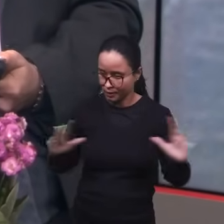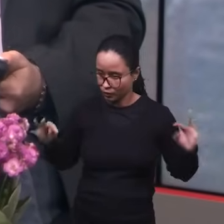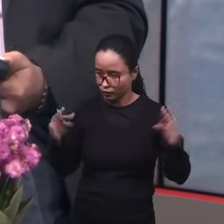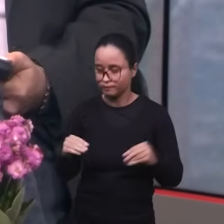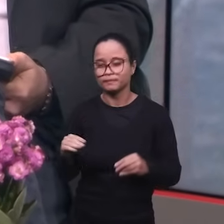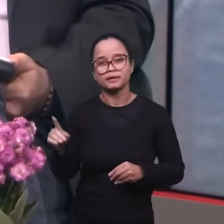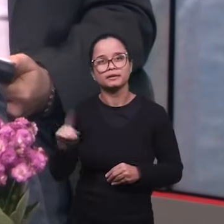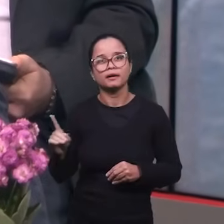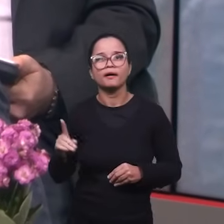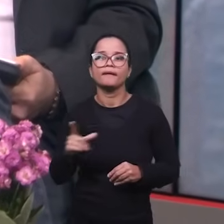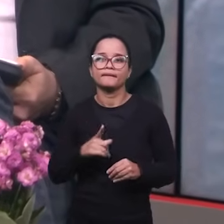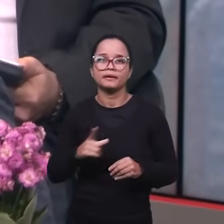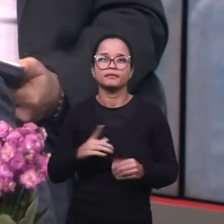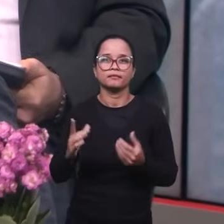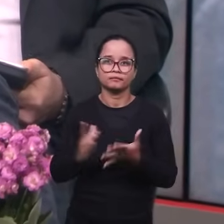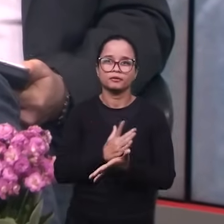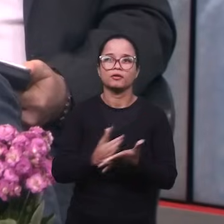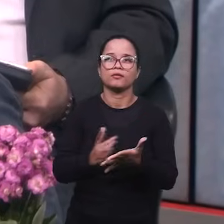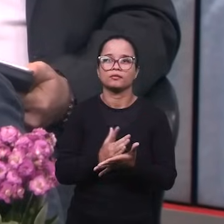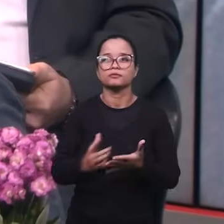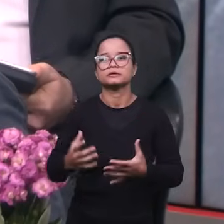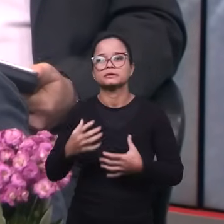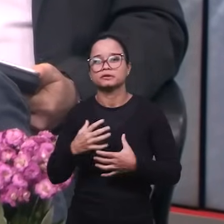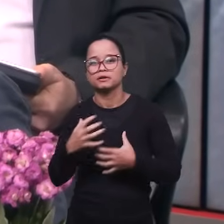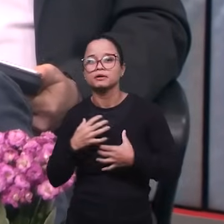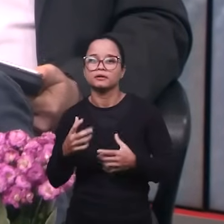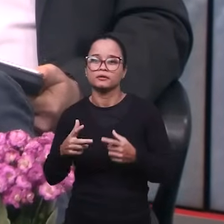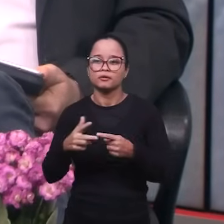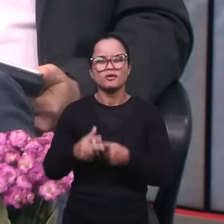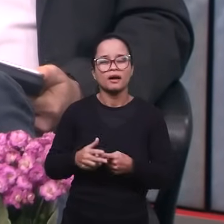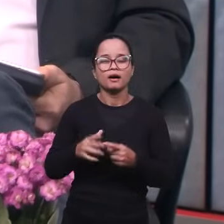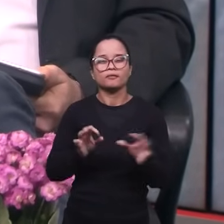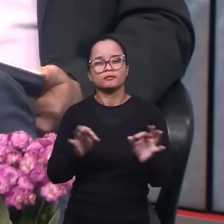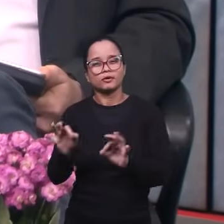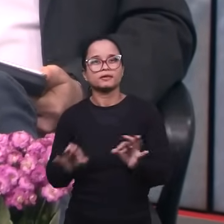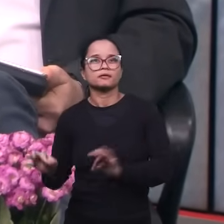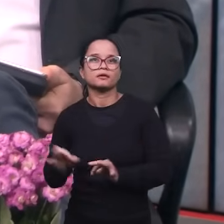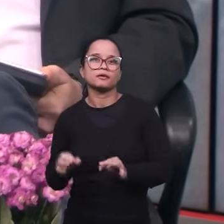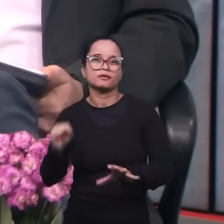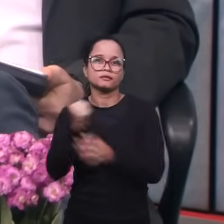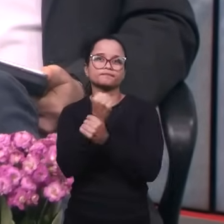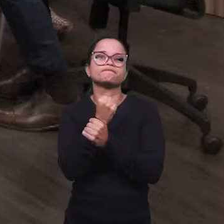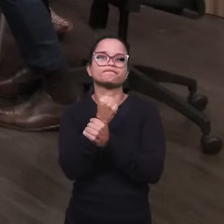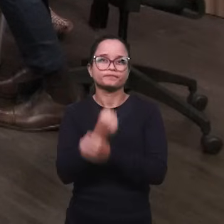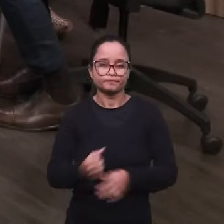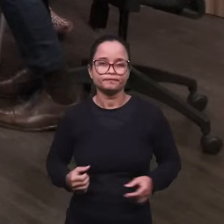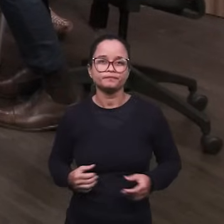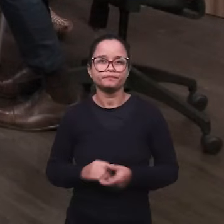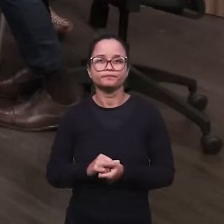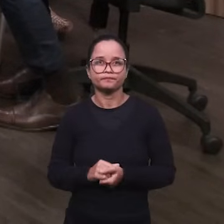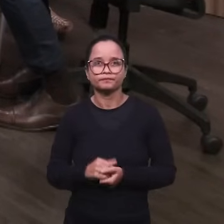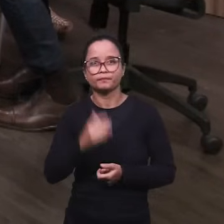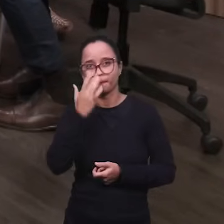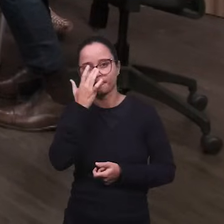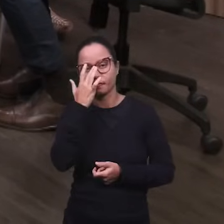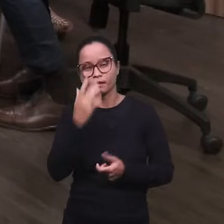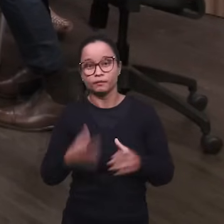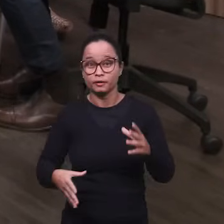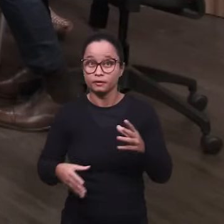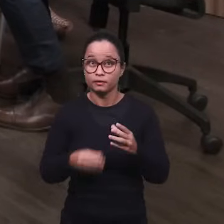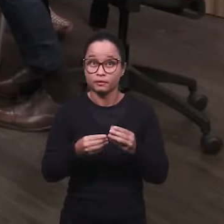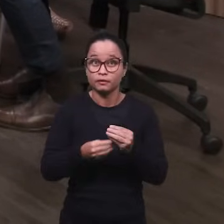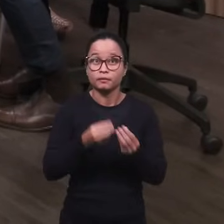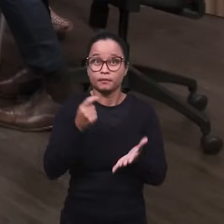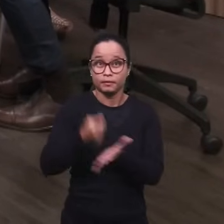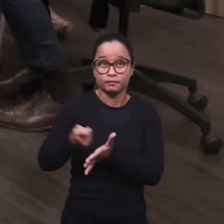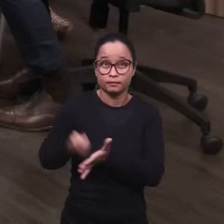Que vão ter medidas para não quebrar e vejo como seguro. É um seguro e que precisa... A gente precisa